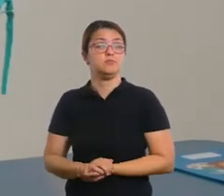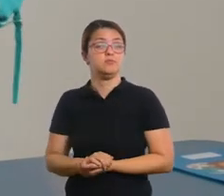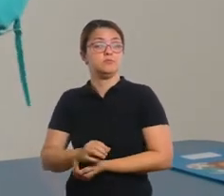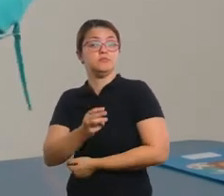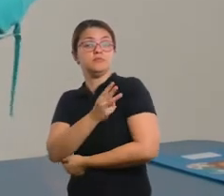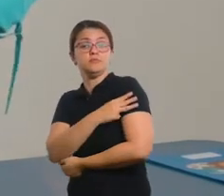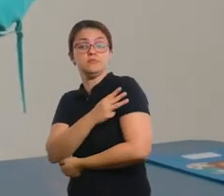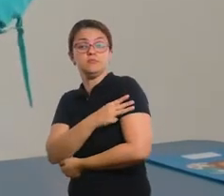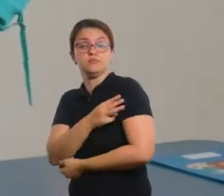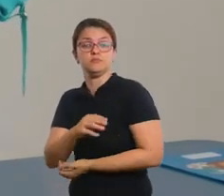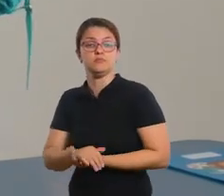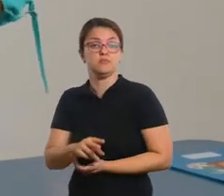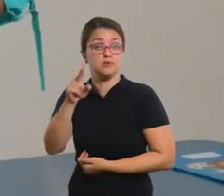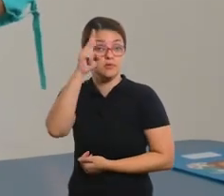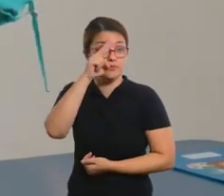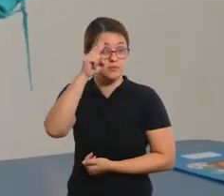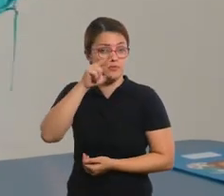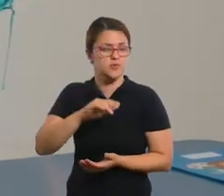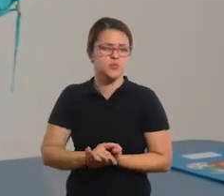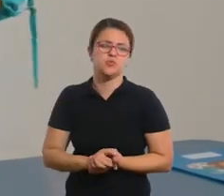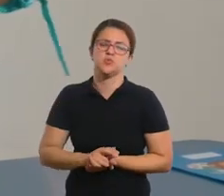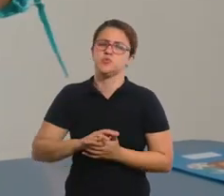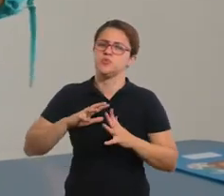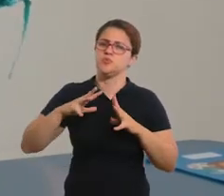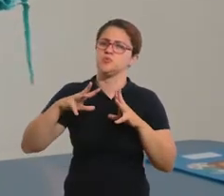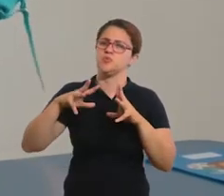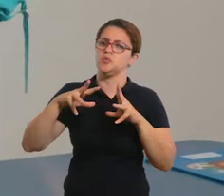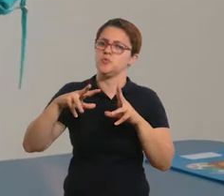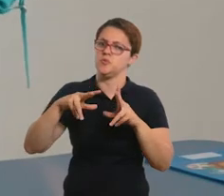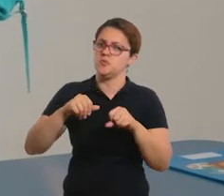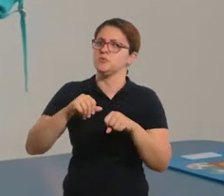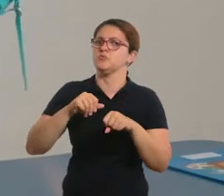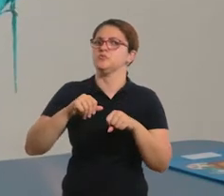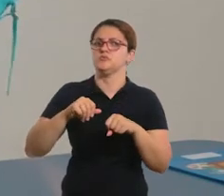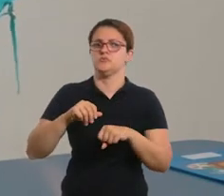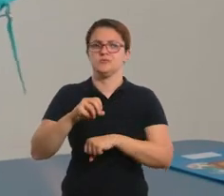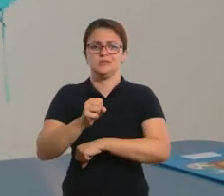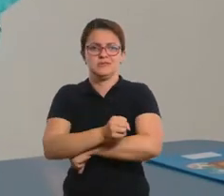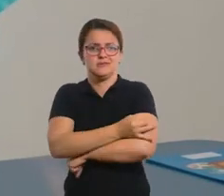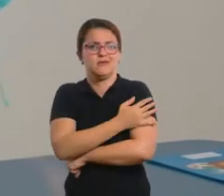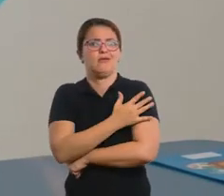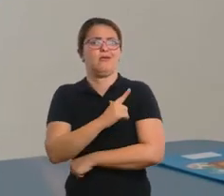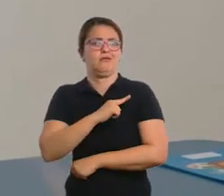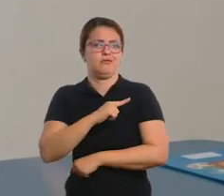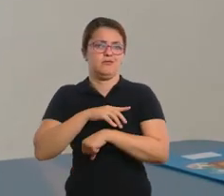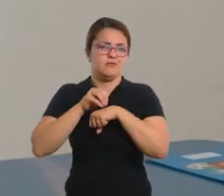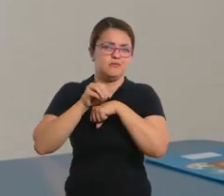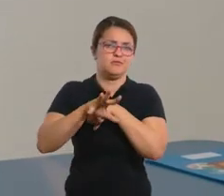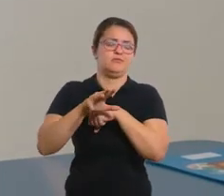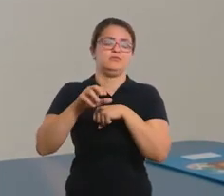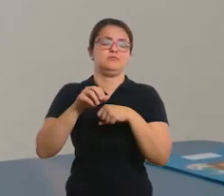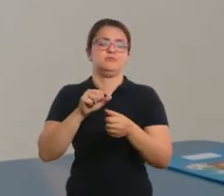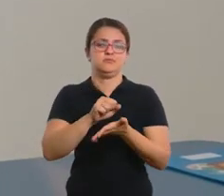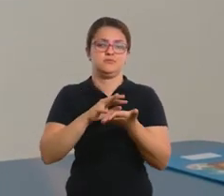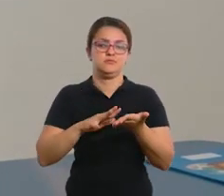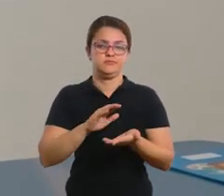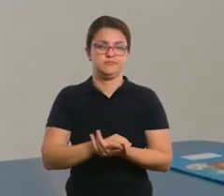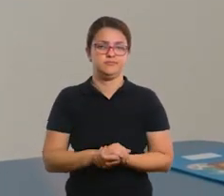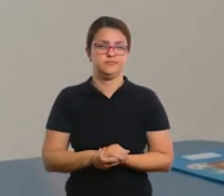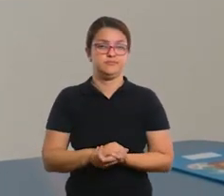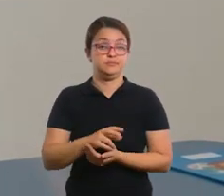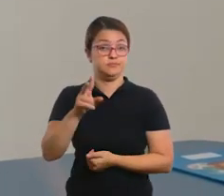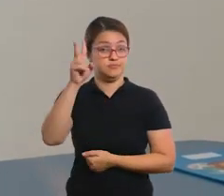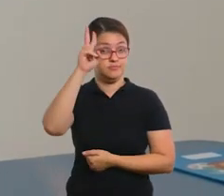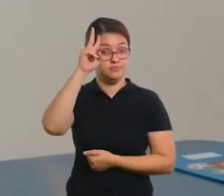atividades para o terceiro ano, mas lembrando que todos os anos tem sugestões de atividades, tá? Então, olha só, aqui a gente tem